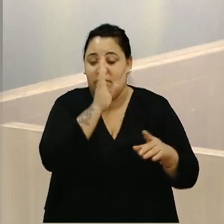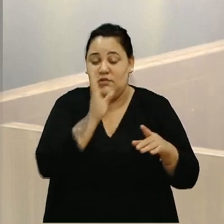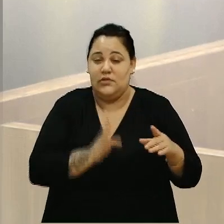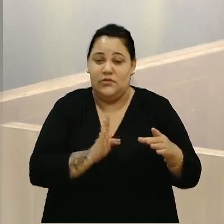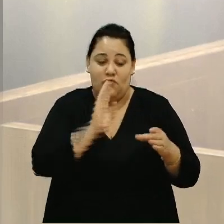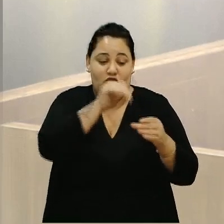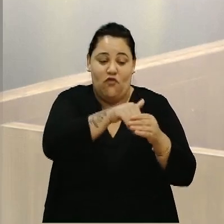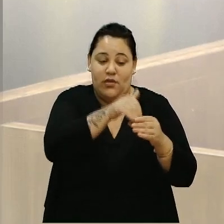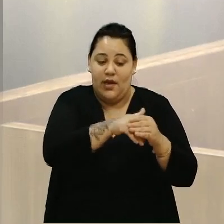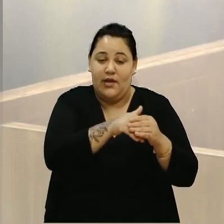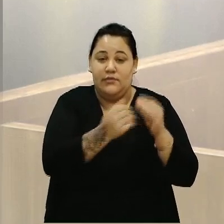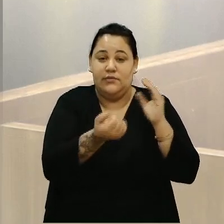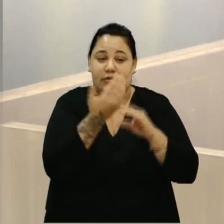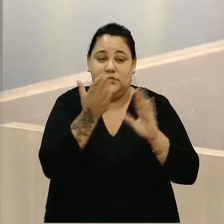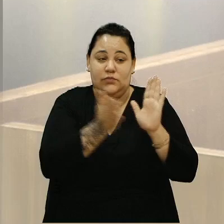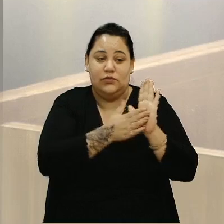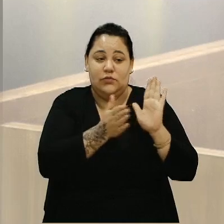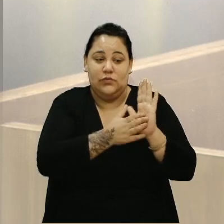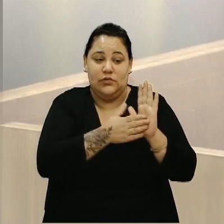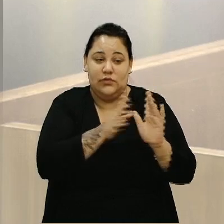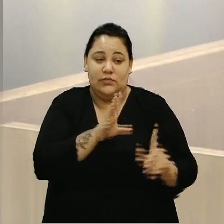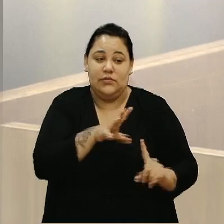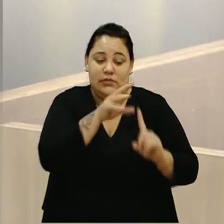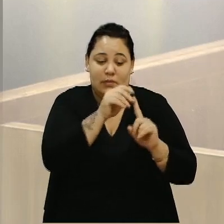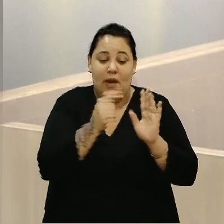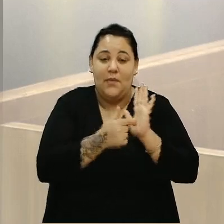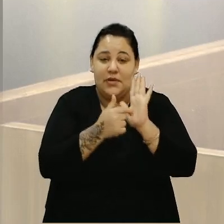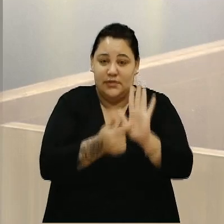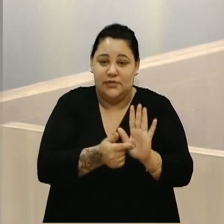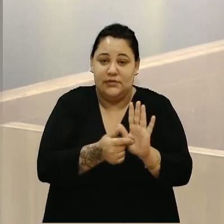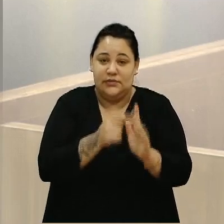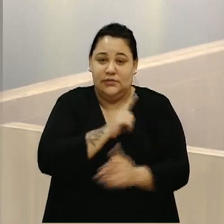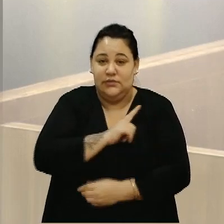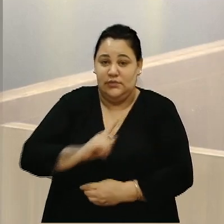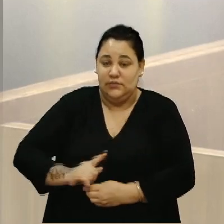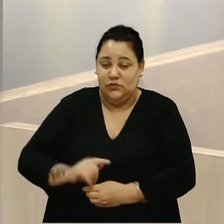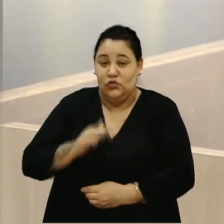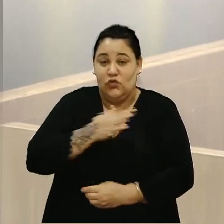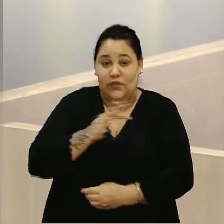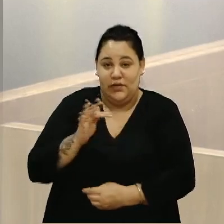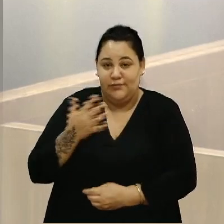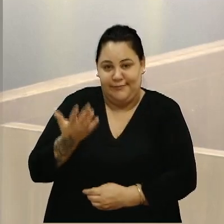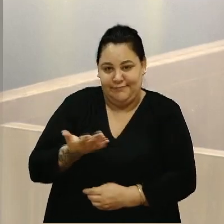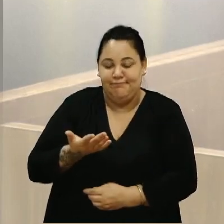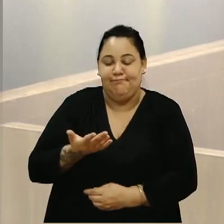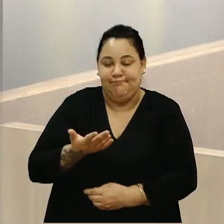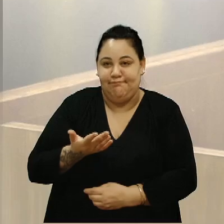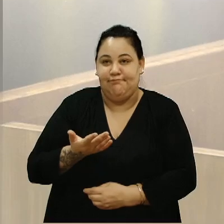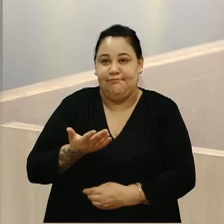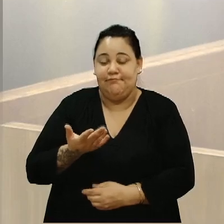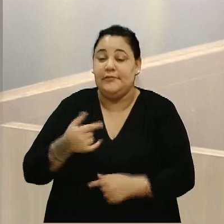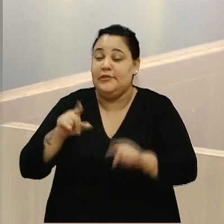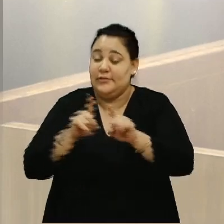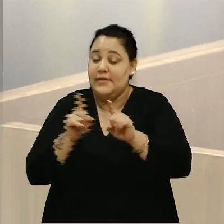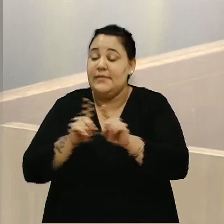nas propostas prioritárias apresentadas pelo governo, e mais do que